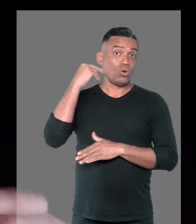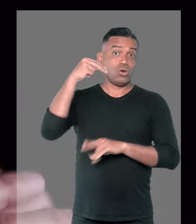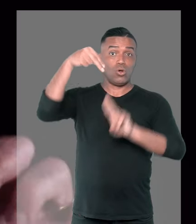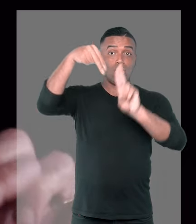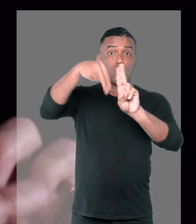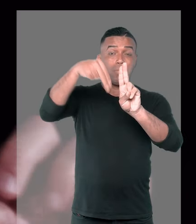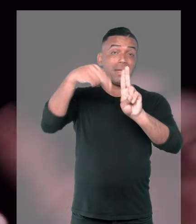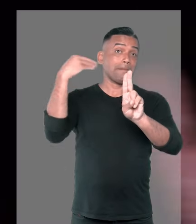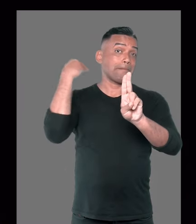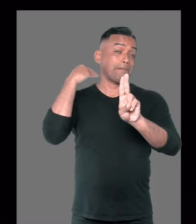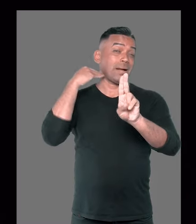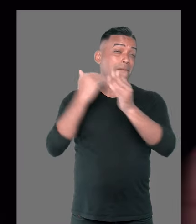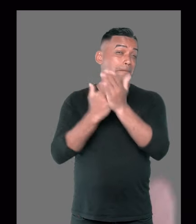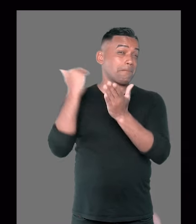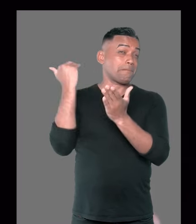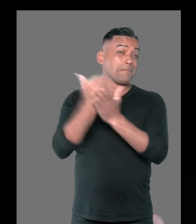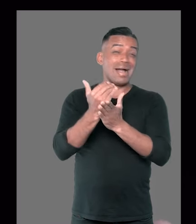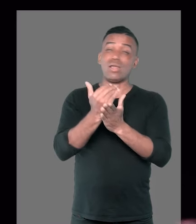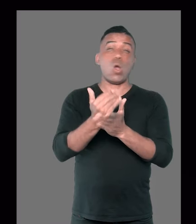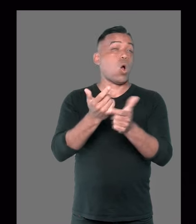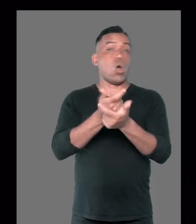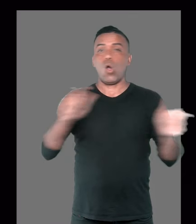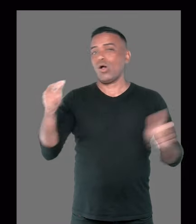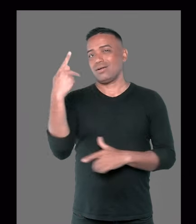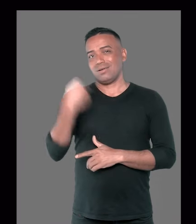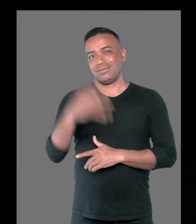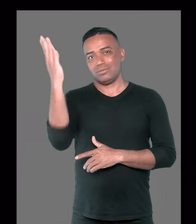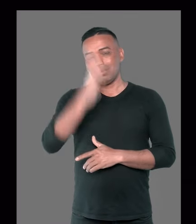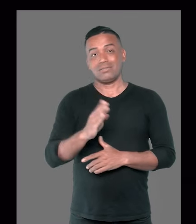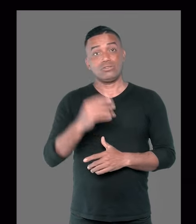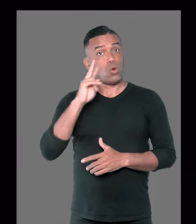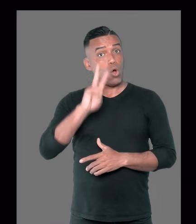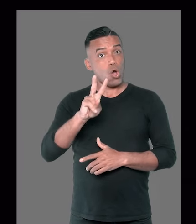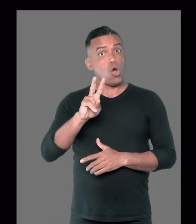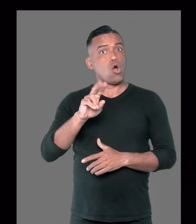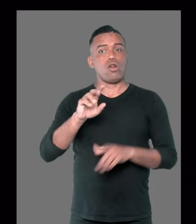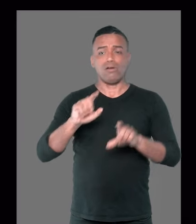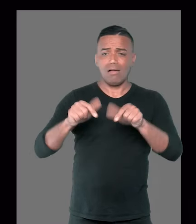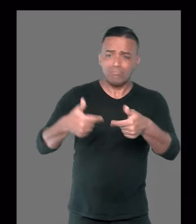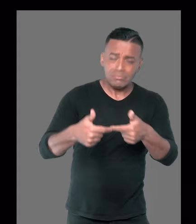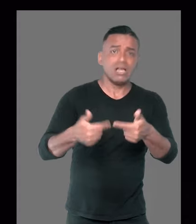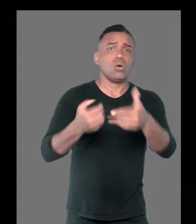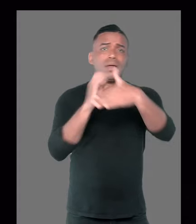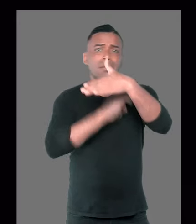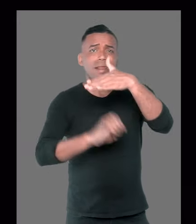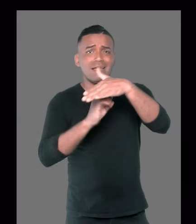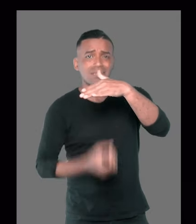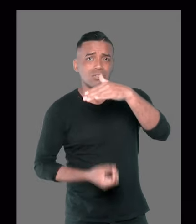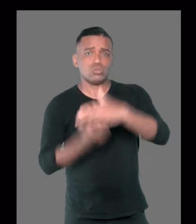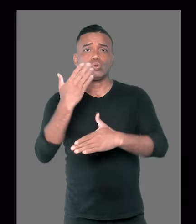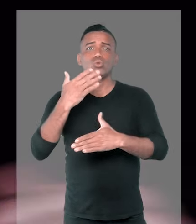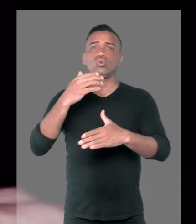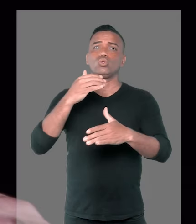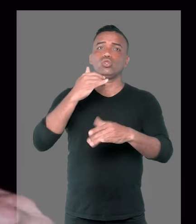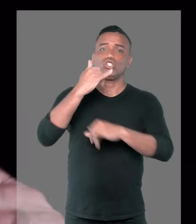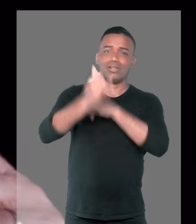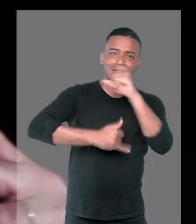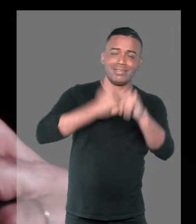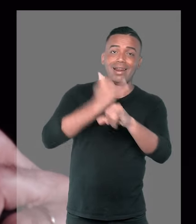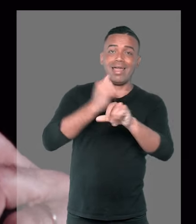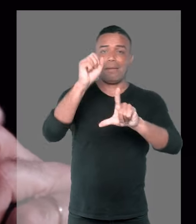Brasil Então não não é por acaso que acontece quando você olha pra performance das empresas que nascem digitais que nascem sobre